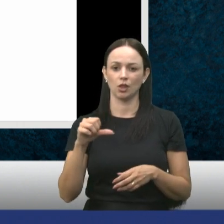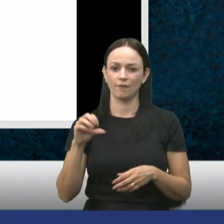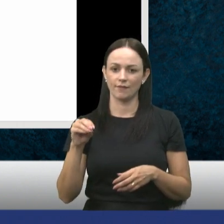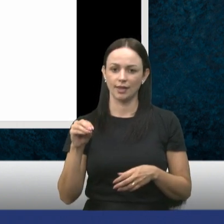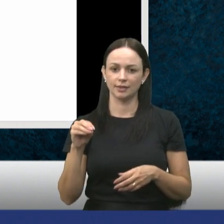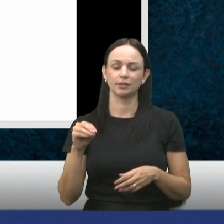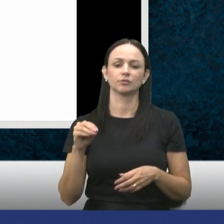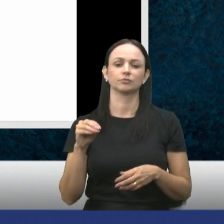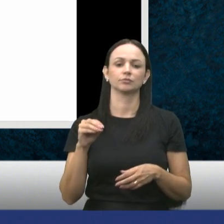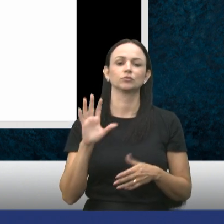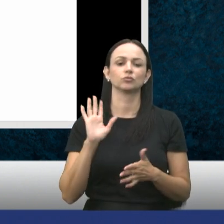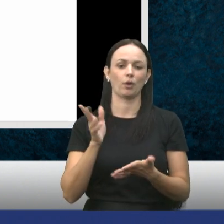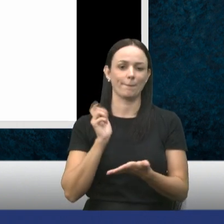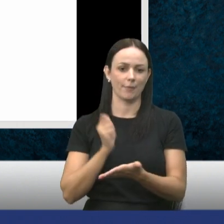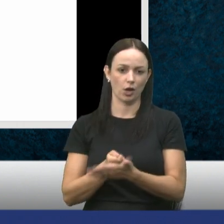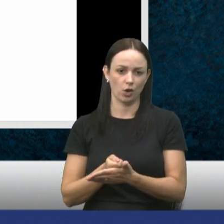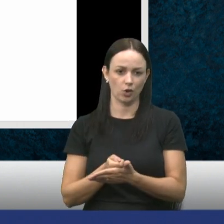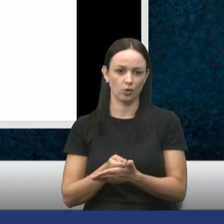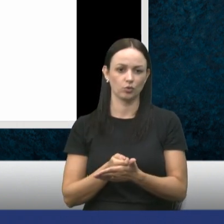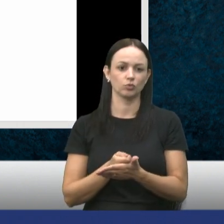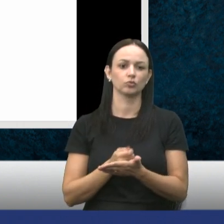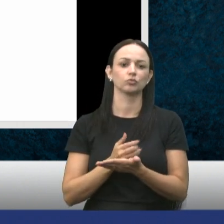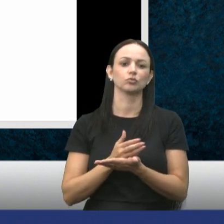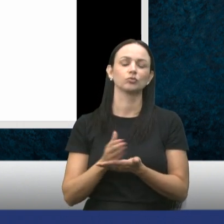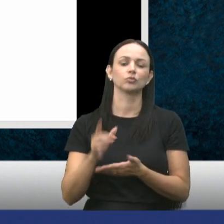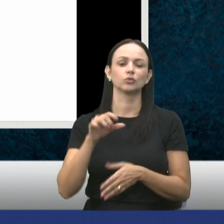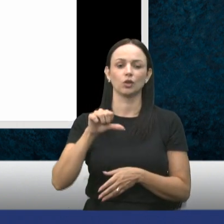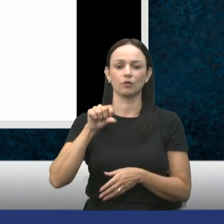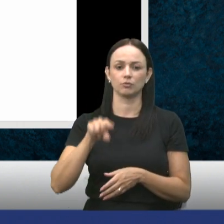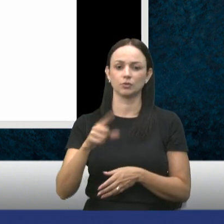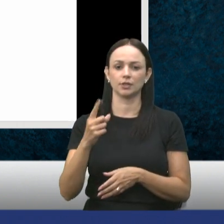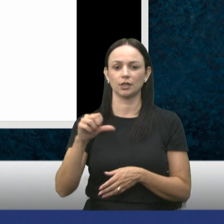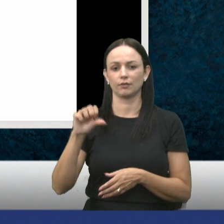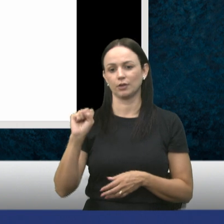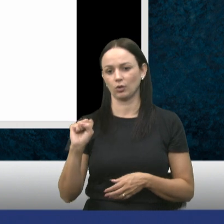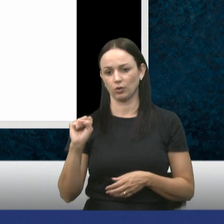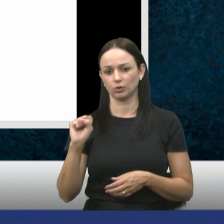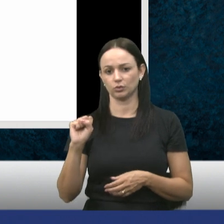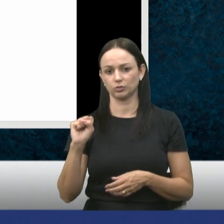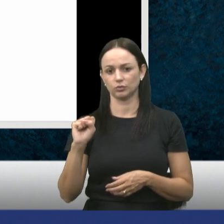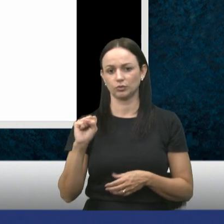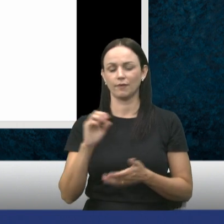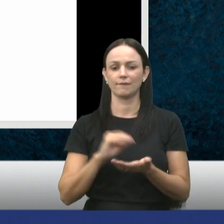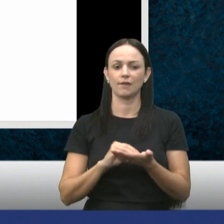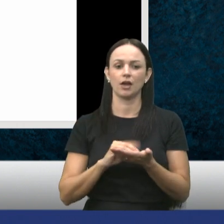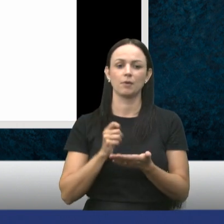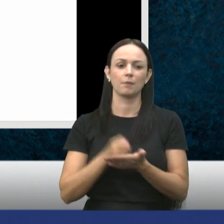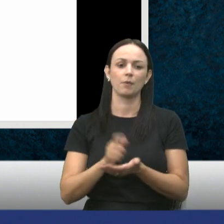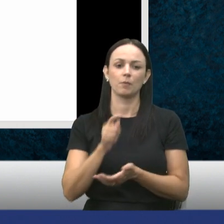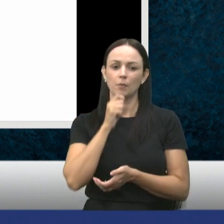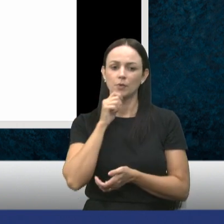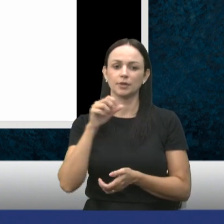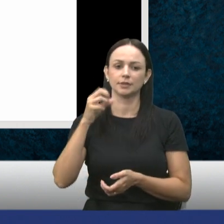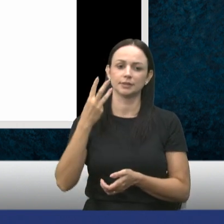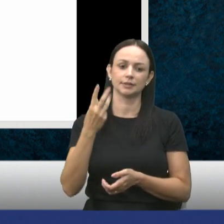19.390, foram pagos de resta pagar processados 9.198, de resta pagar não processados foram